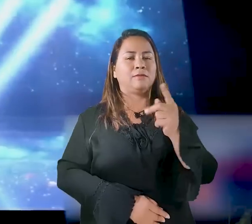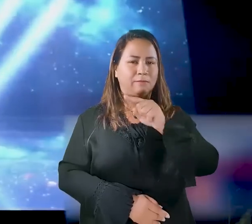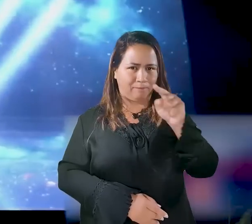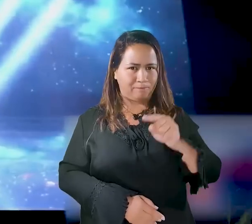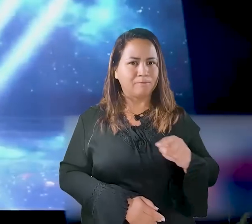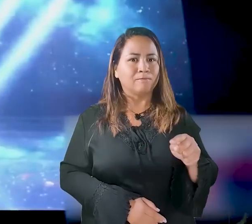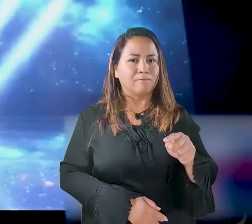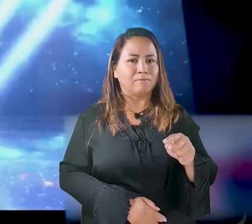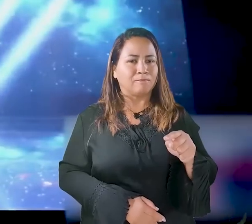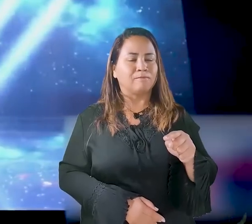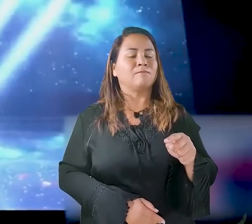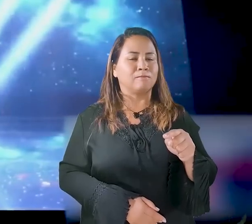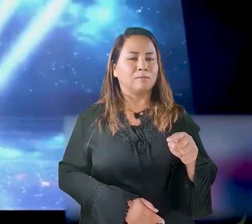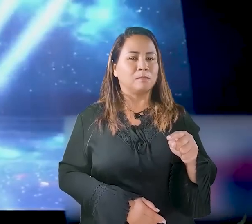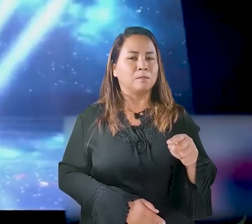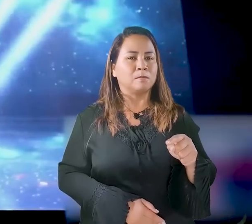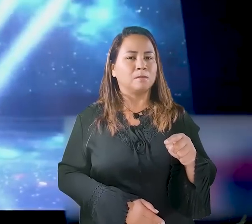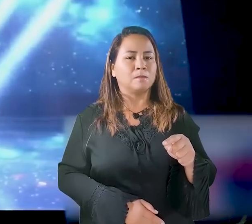e soltar, tipo,